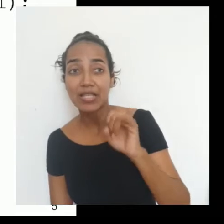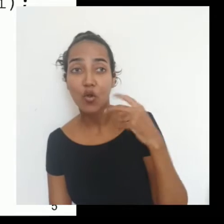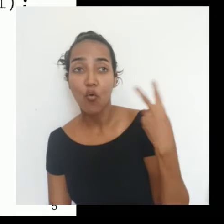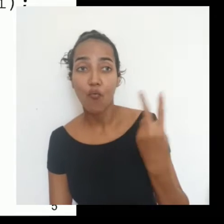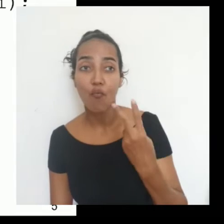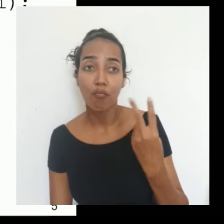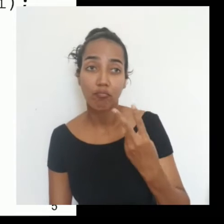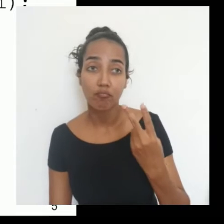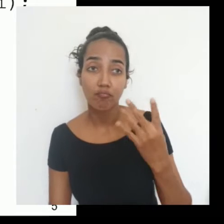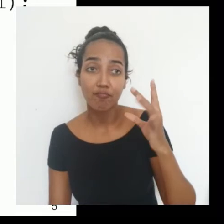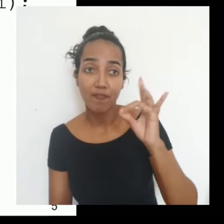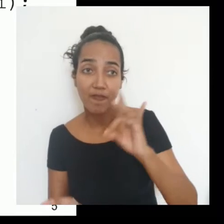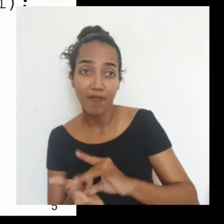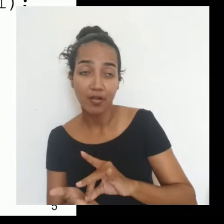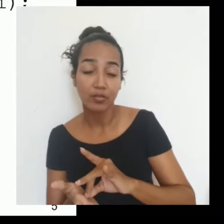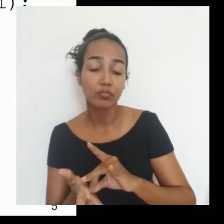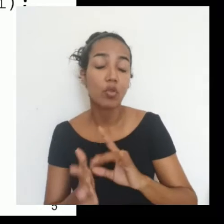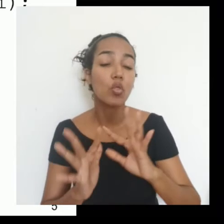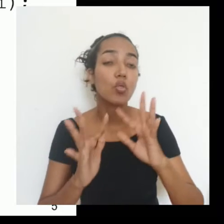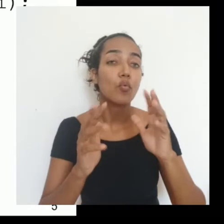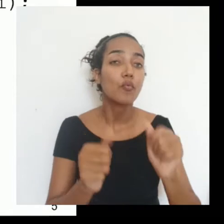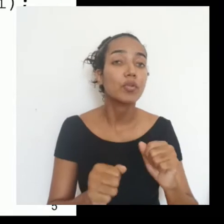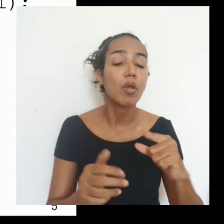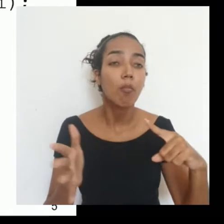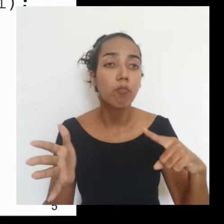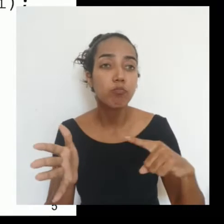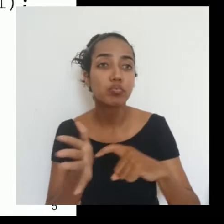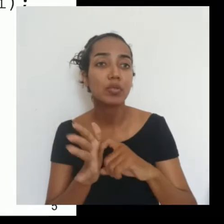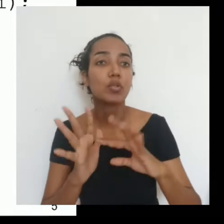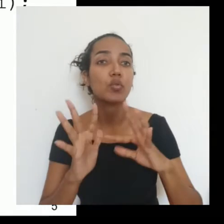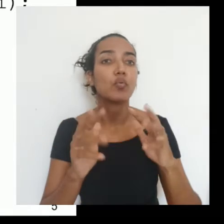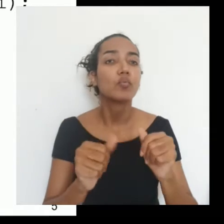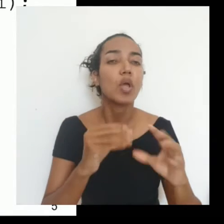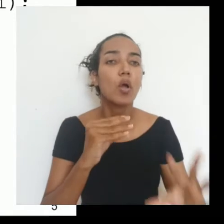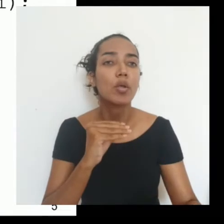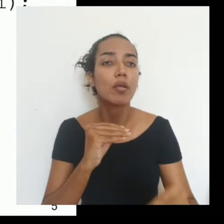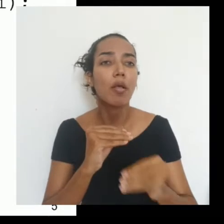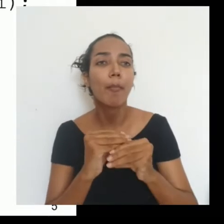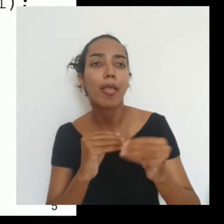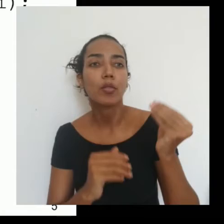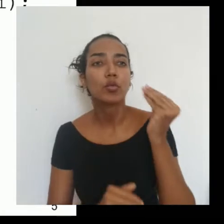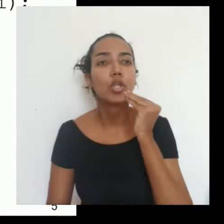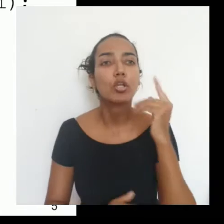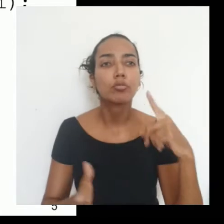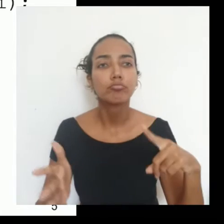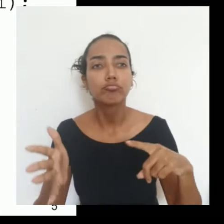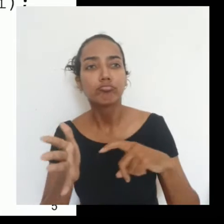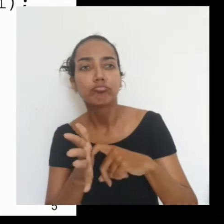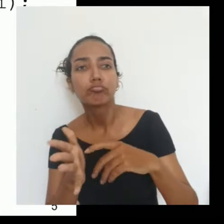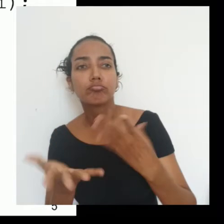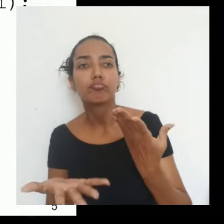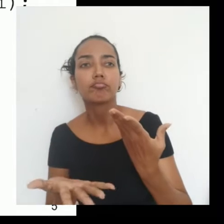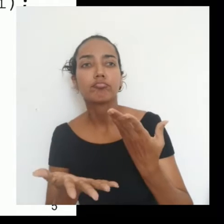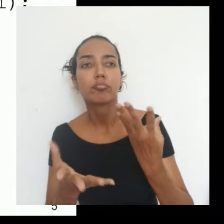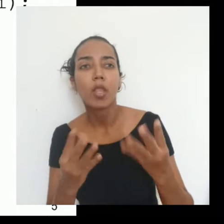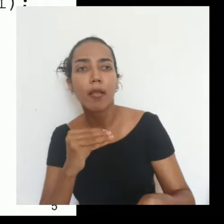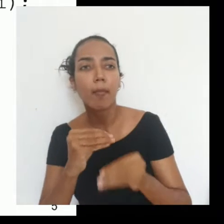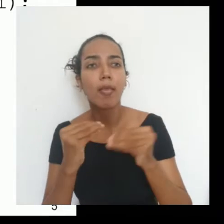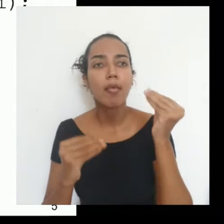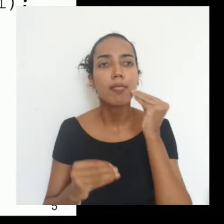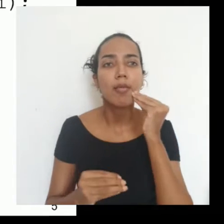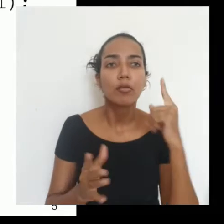válida, executa. Ao final da execução, incrementa, testa, executa. Incrementa, testa,